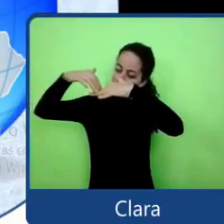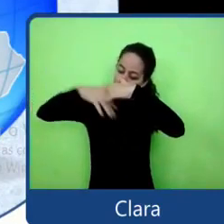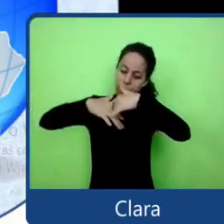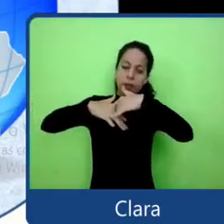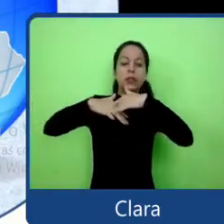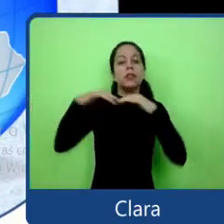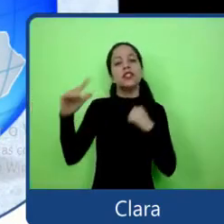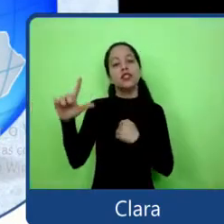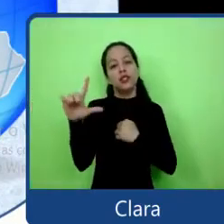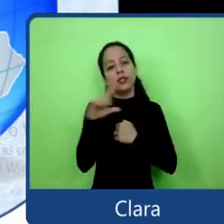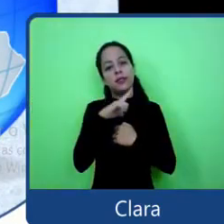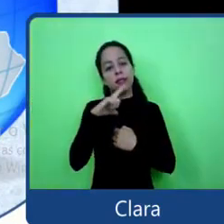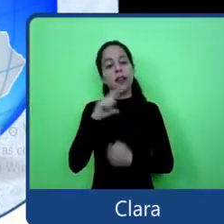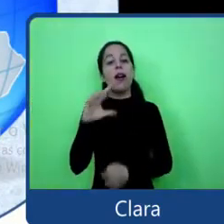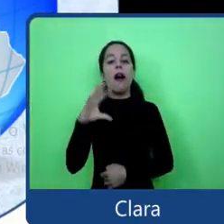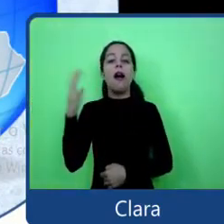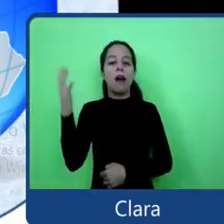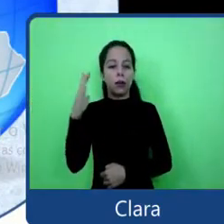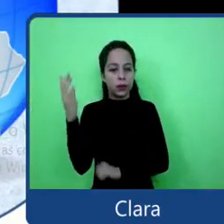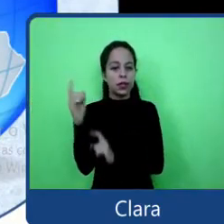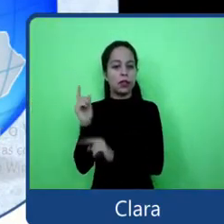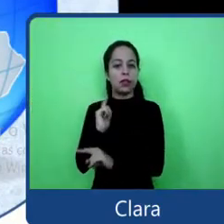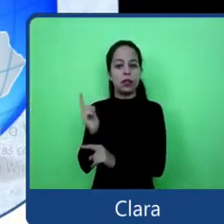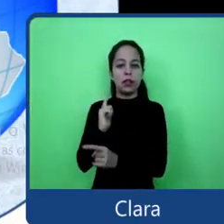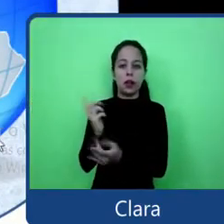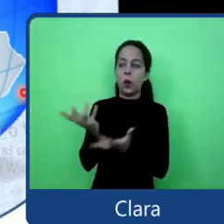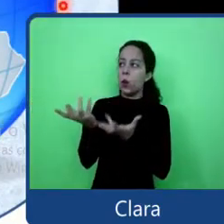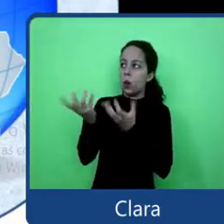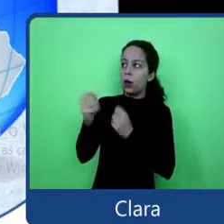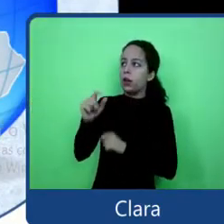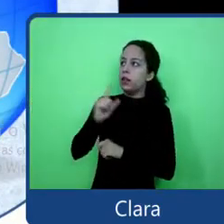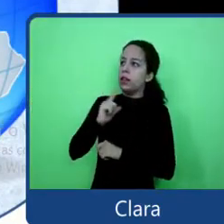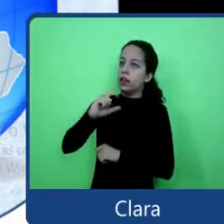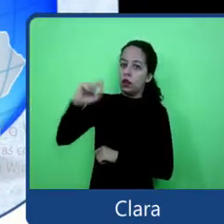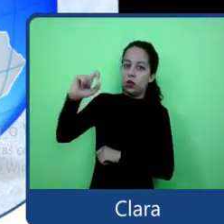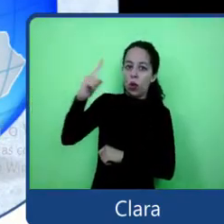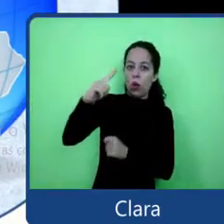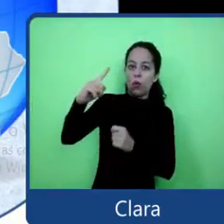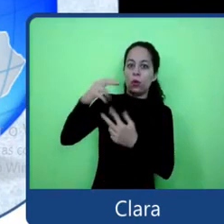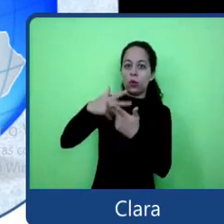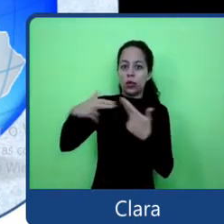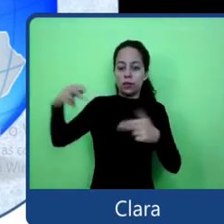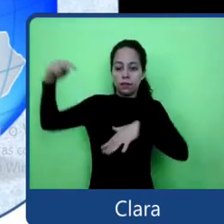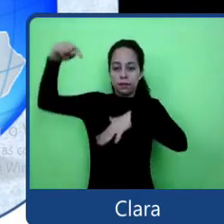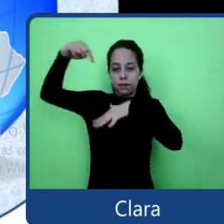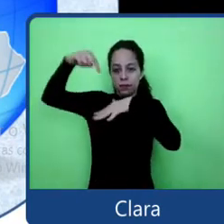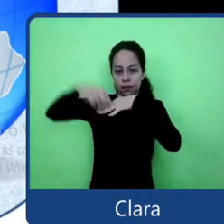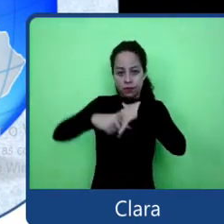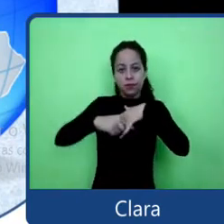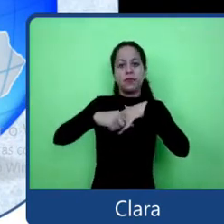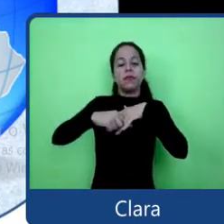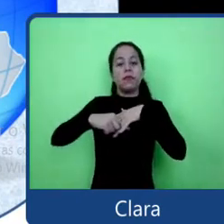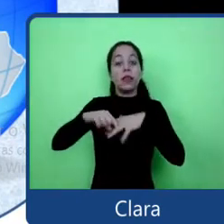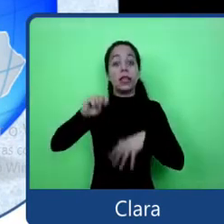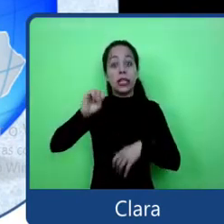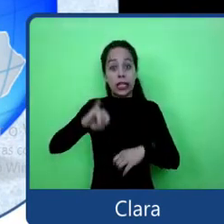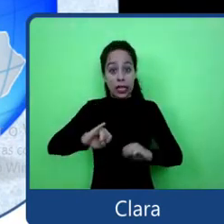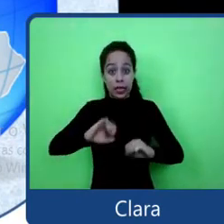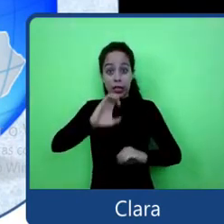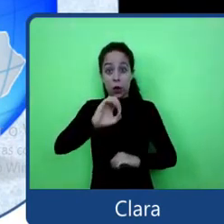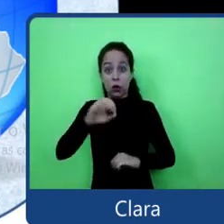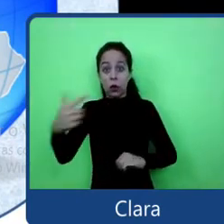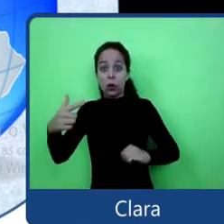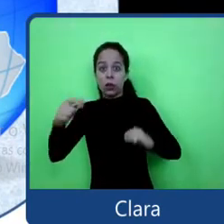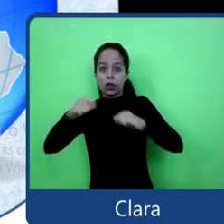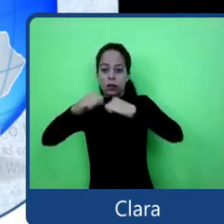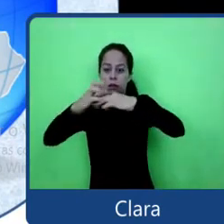né? Então, quando a gente aumenta a concentração desses gases na atmosfera, a gente intensifica o efeito estufa, que é